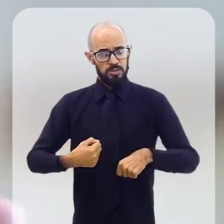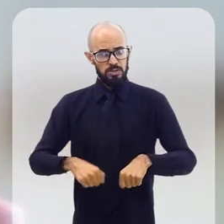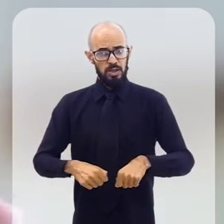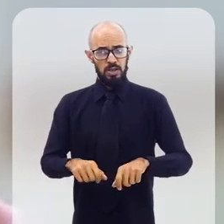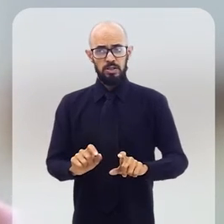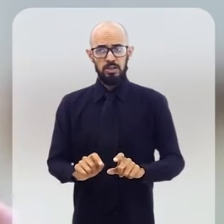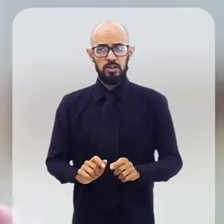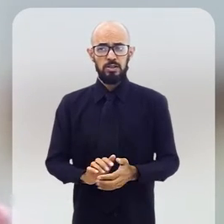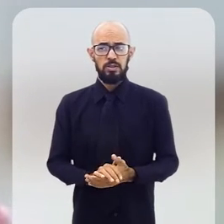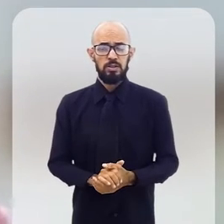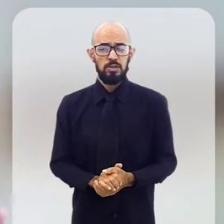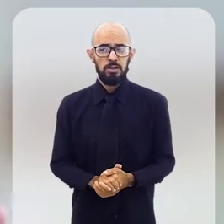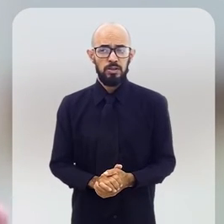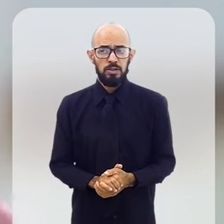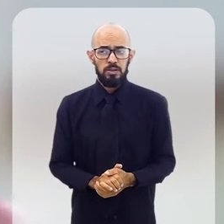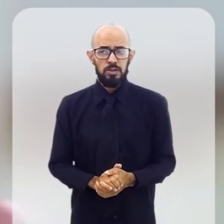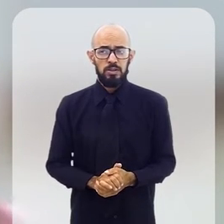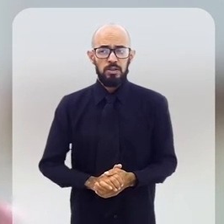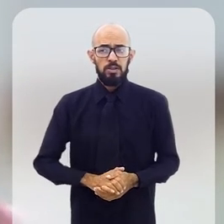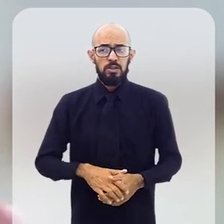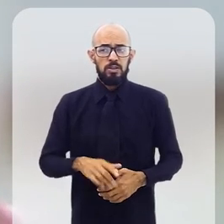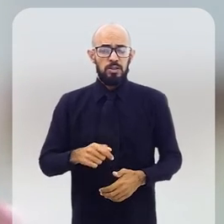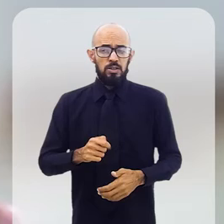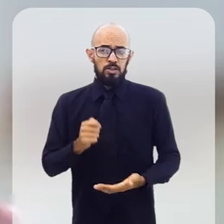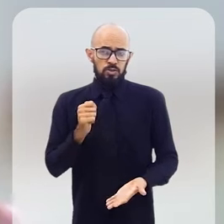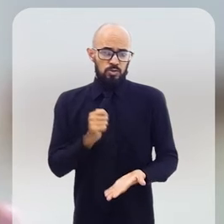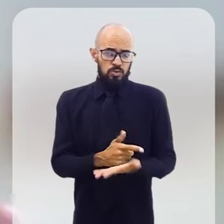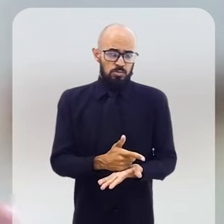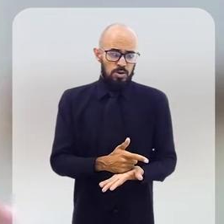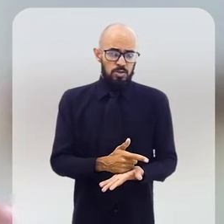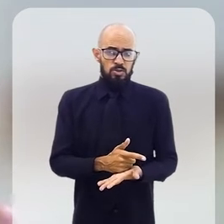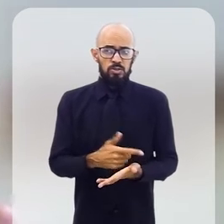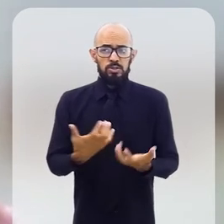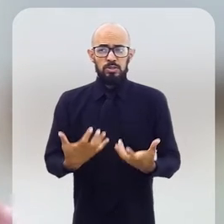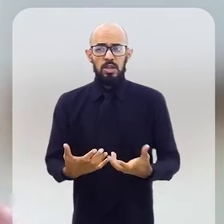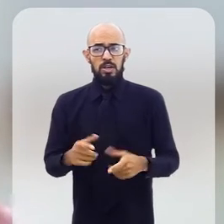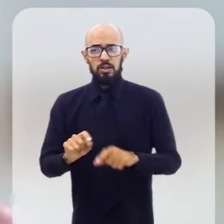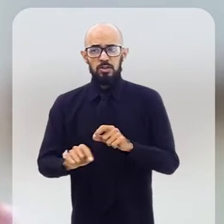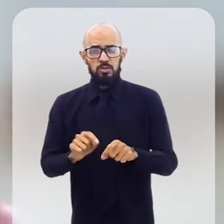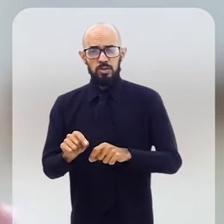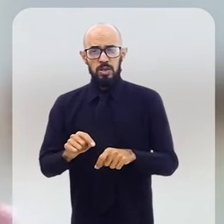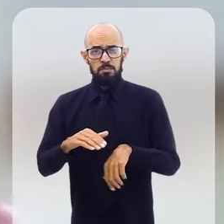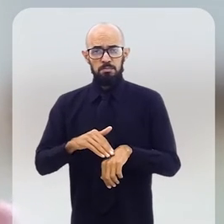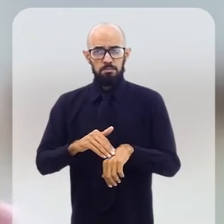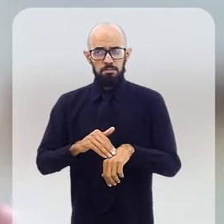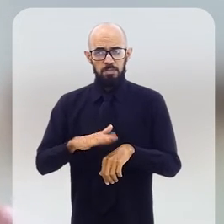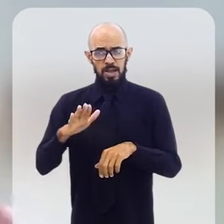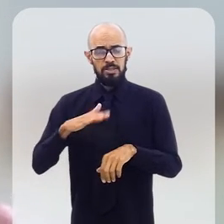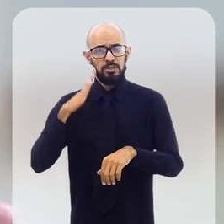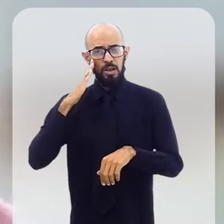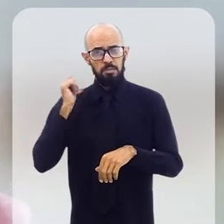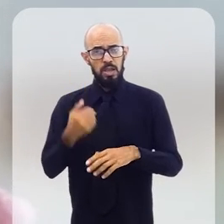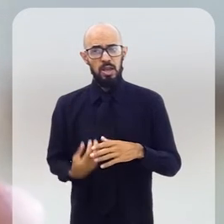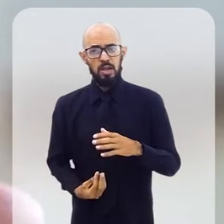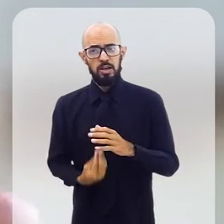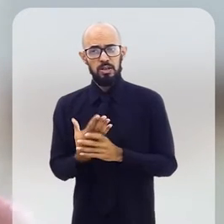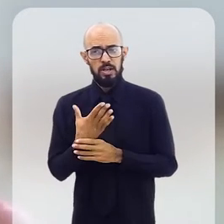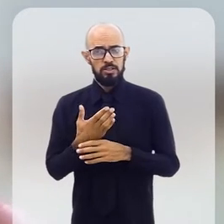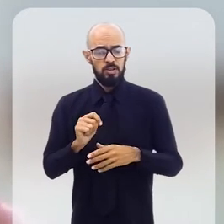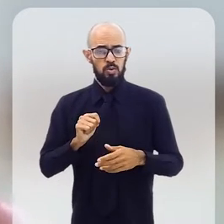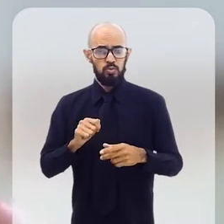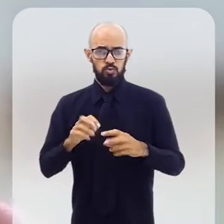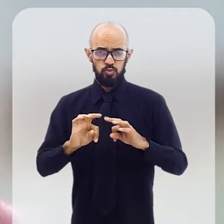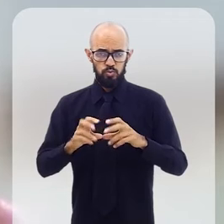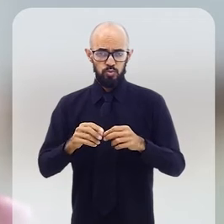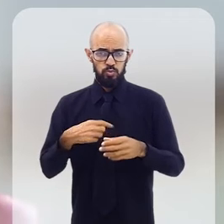extremamente necessária no mundo que a gente vive hoje em dia, onde os consumidores querem mais e mais saber a origem do que eles